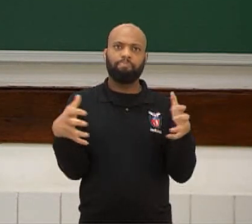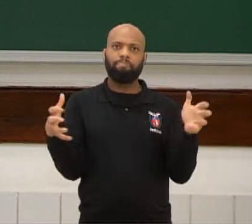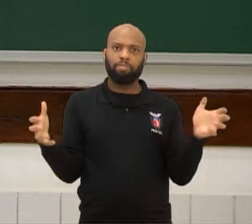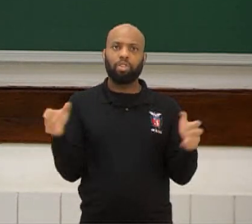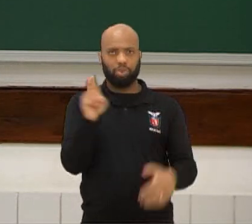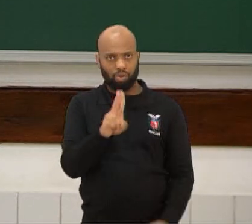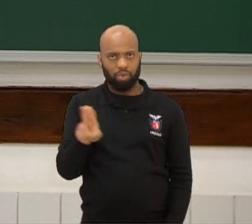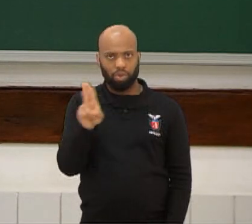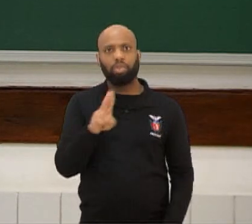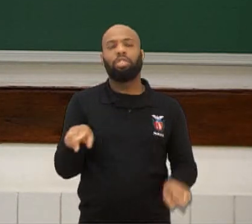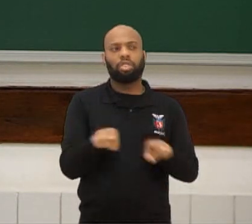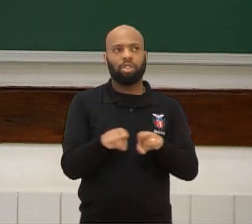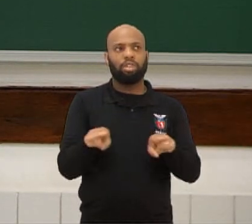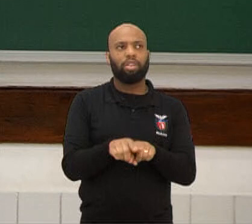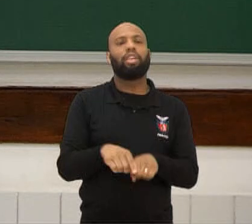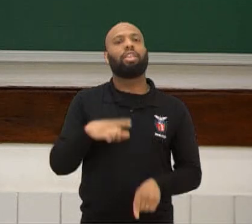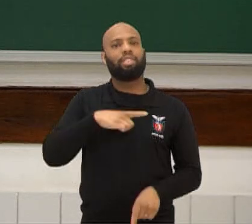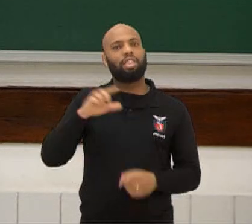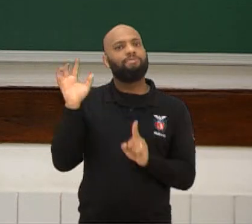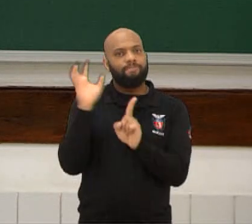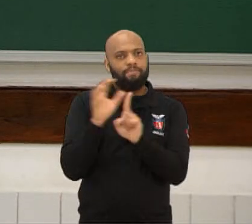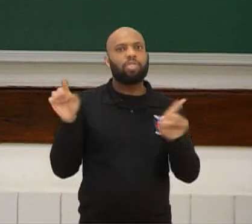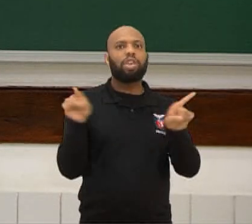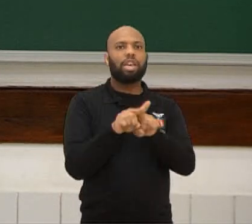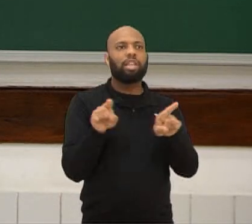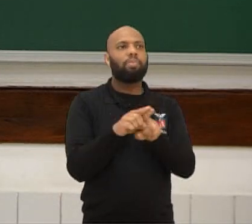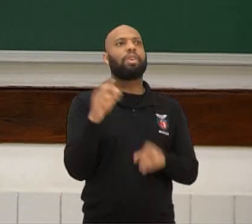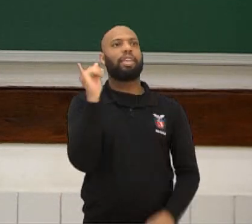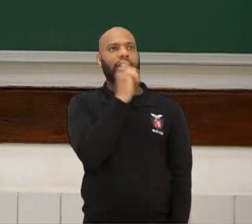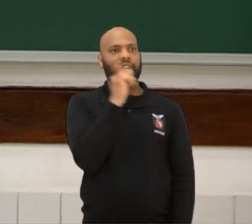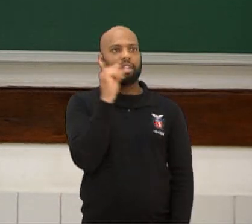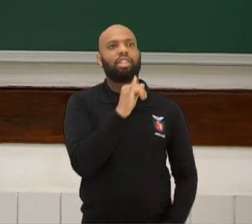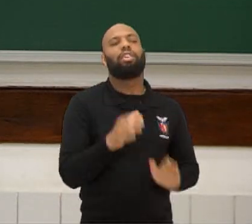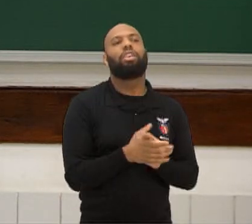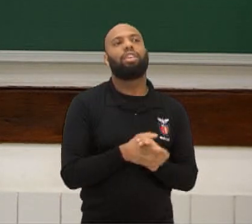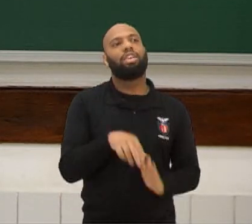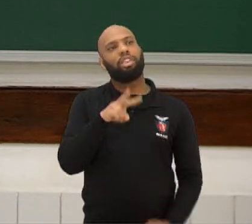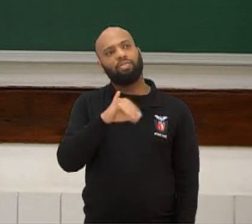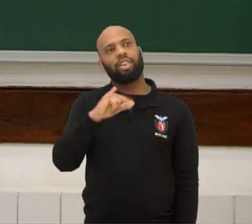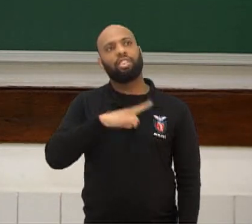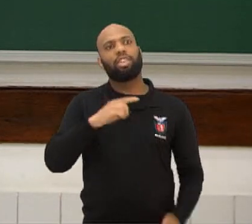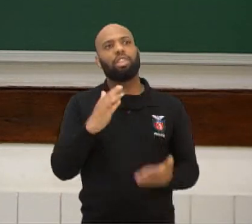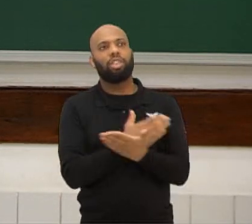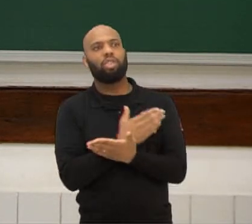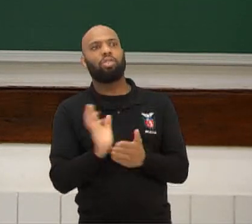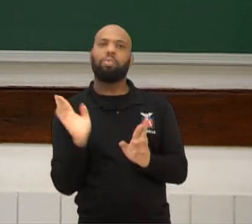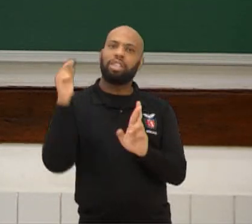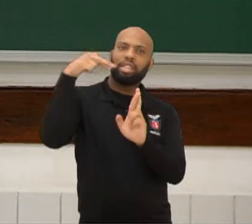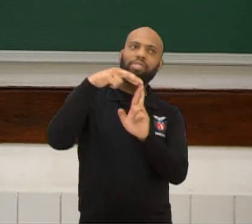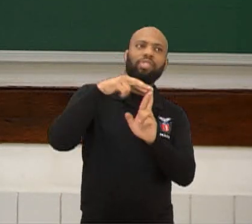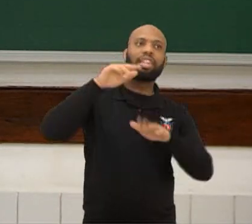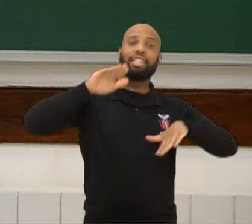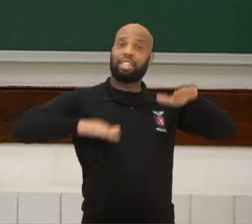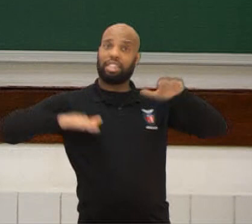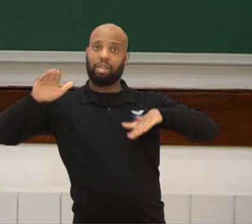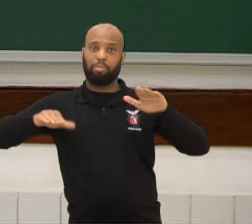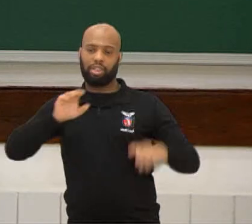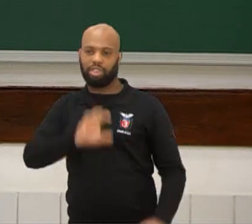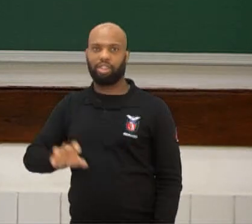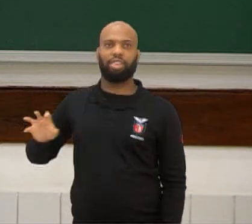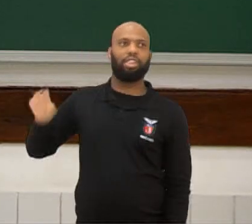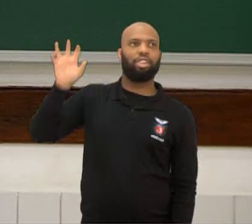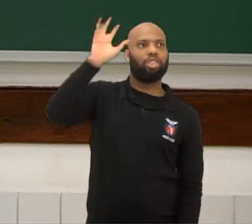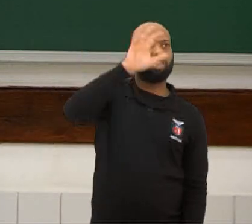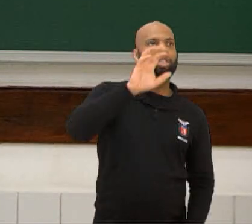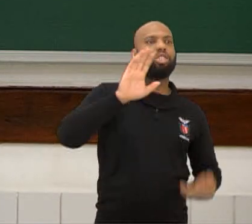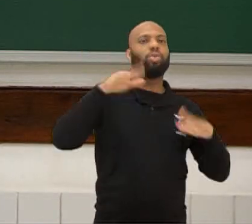musical pianada, vem dessa influência dos italianos, e aí a gente vai ter algumas referências dependendo da região. A gente